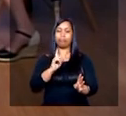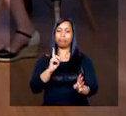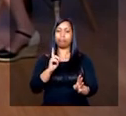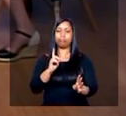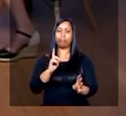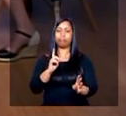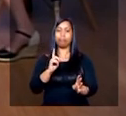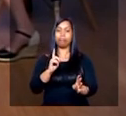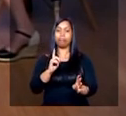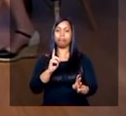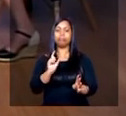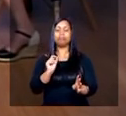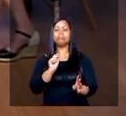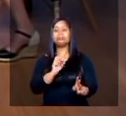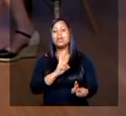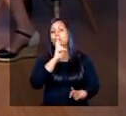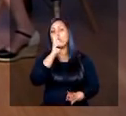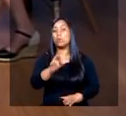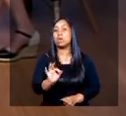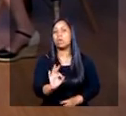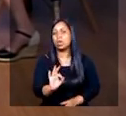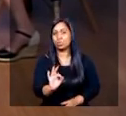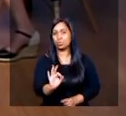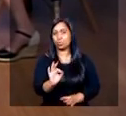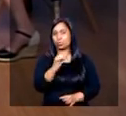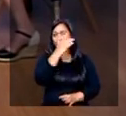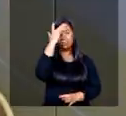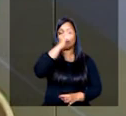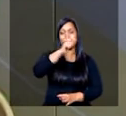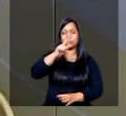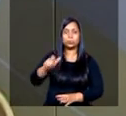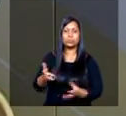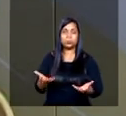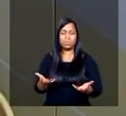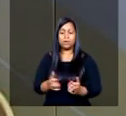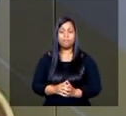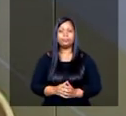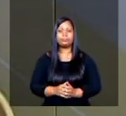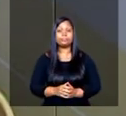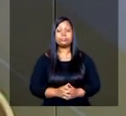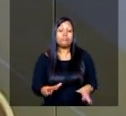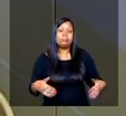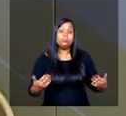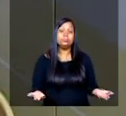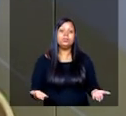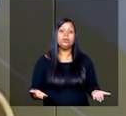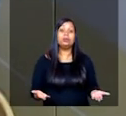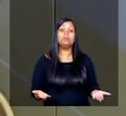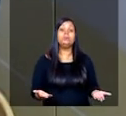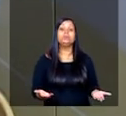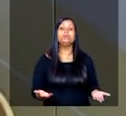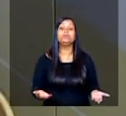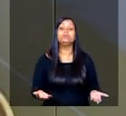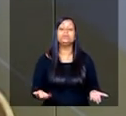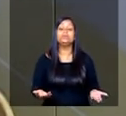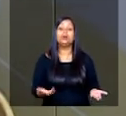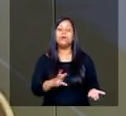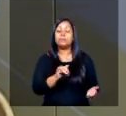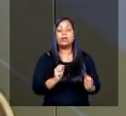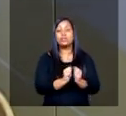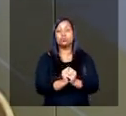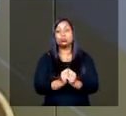Não deixa de dar um retorno também para essas pessoas que procuram, né, gente? Então, a gente encaminha com esses